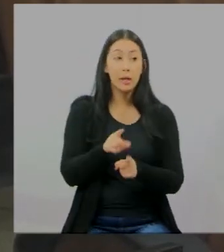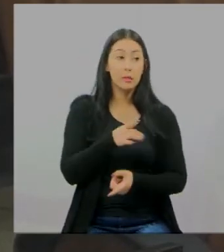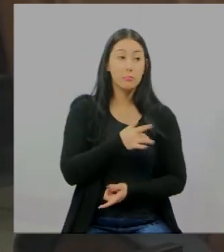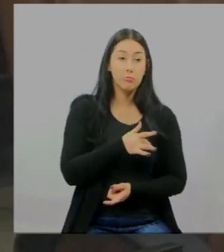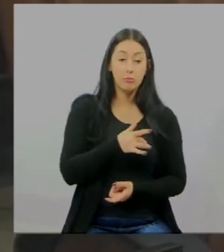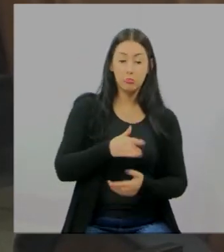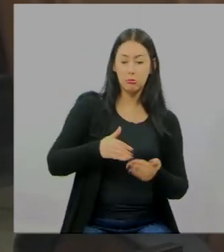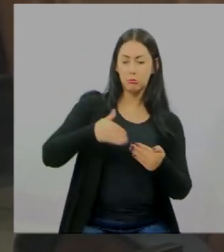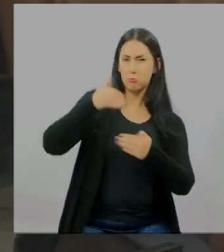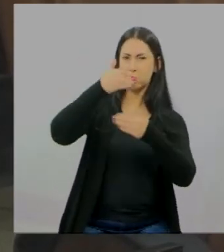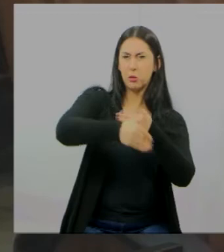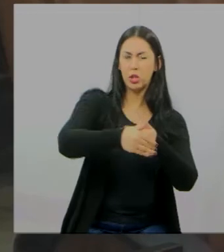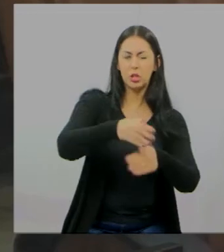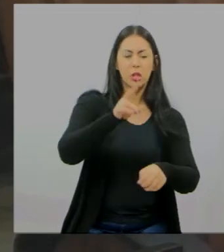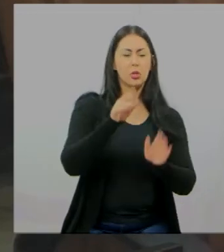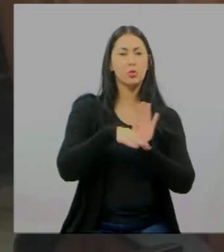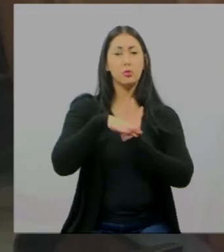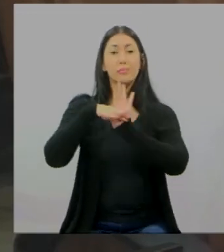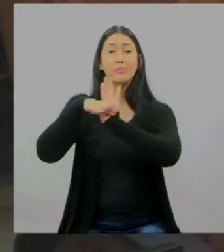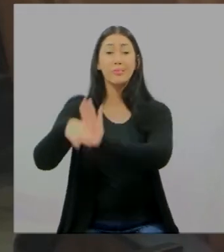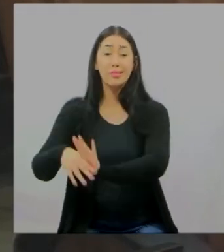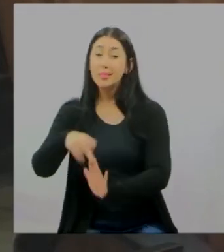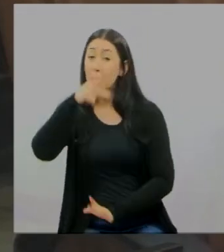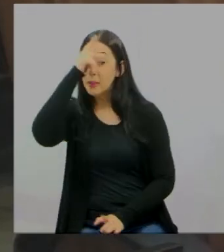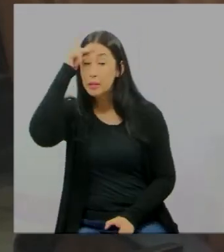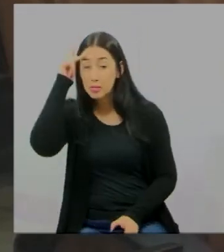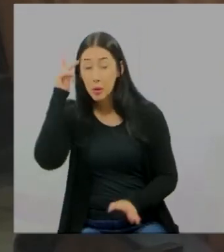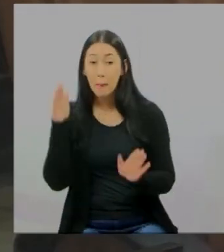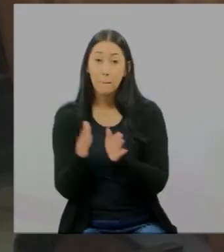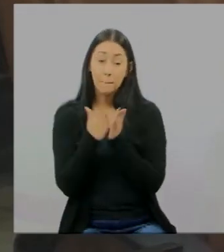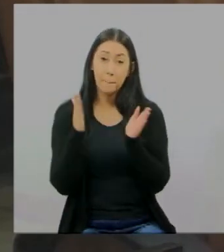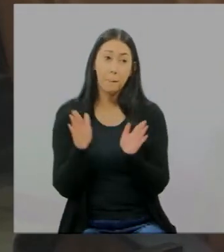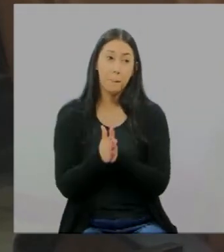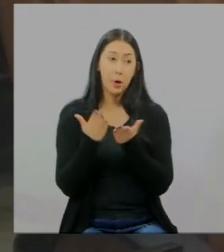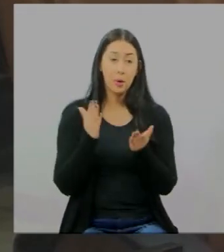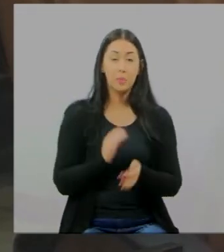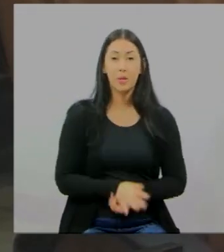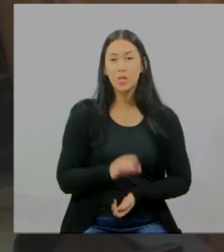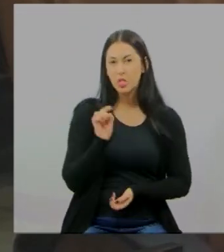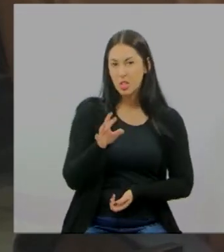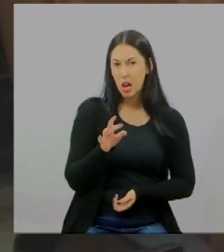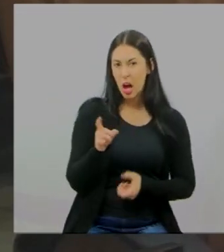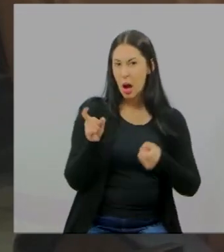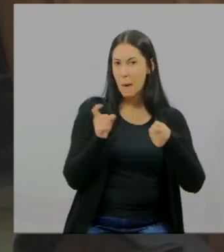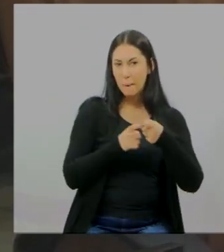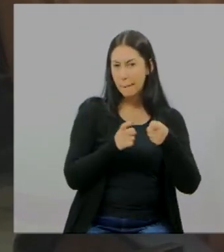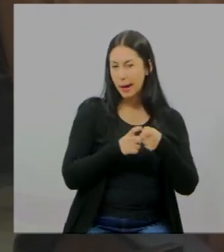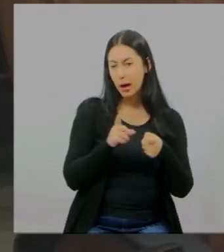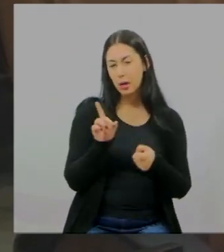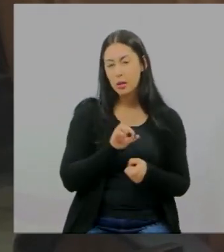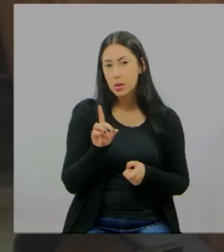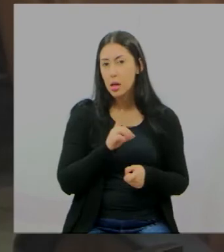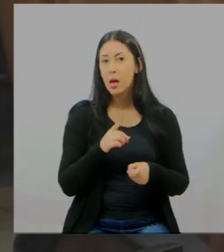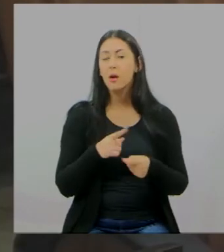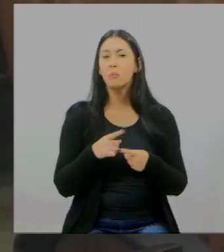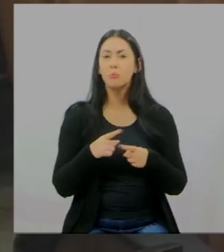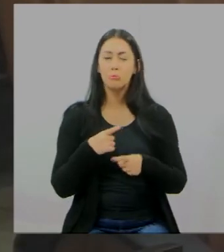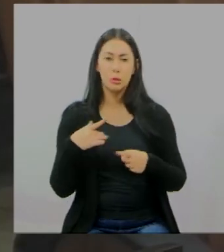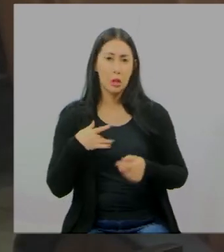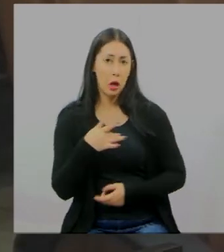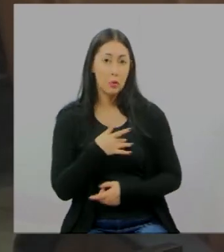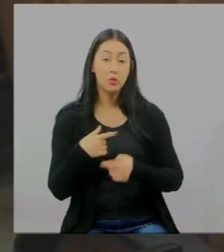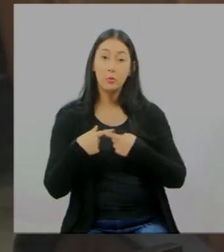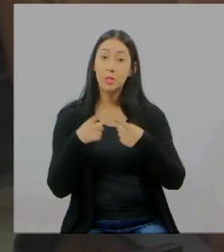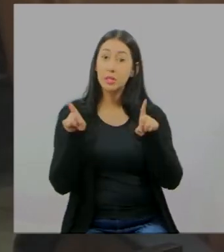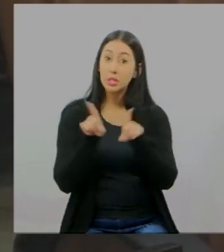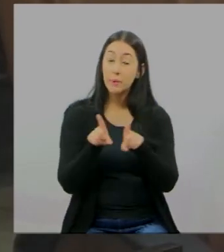das pessoas vulneráveis na rua, não só como os médicos do setor de saúde, mas também